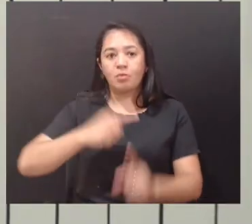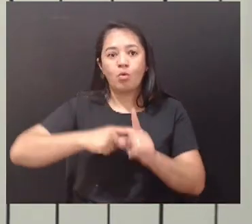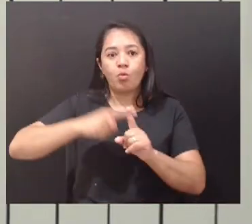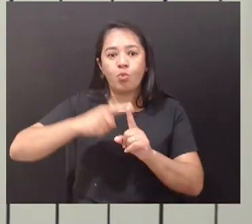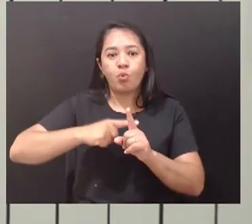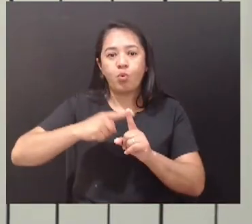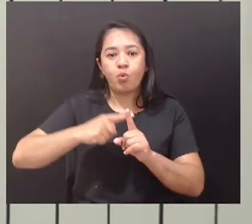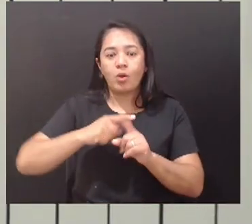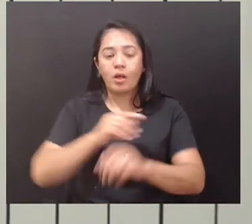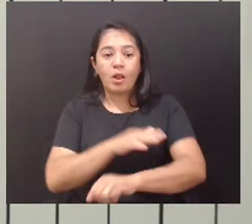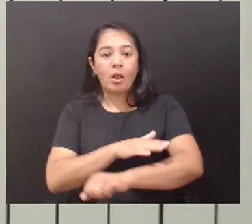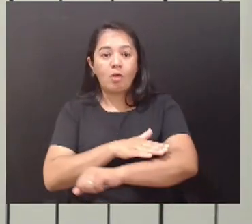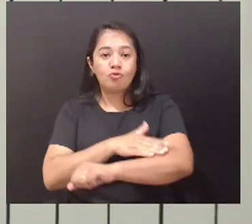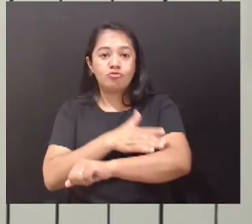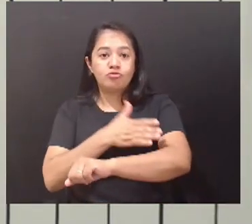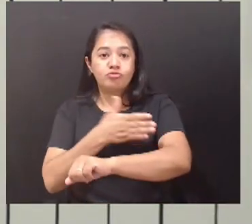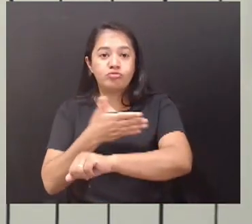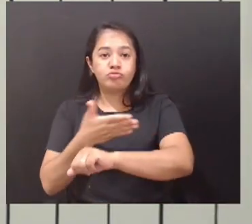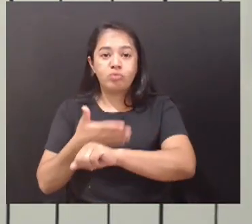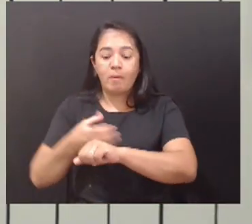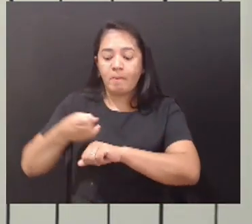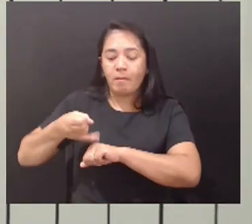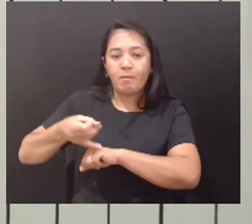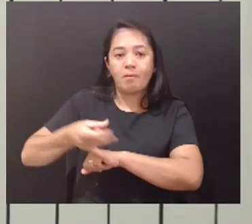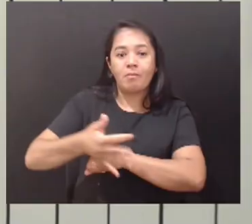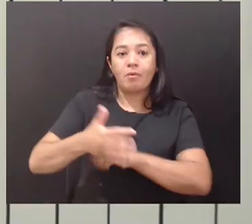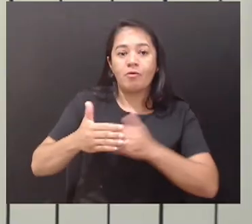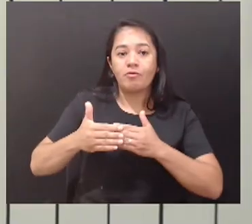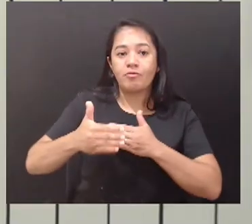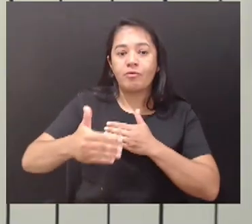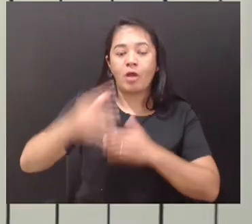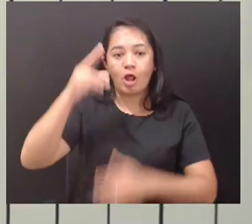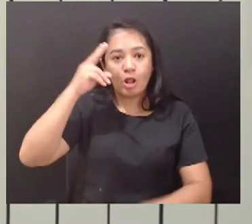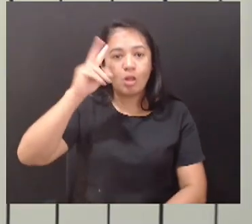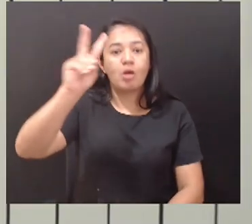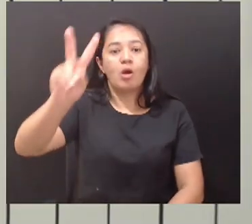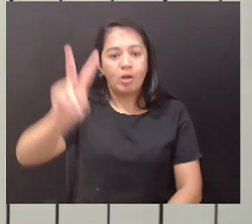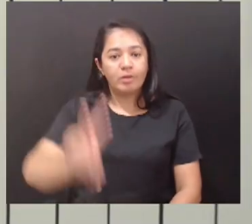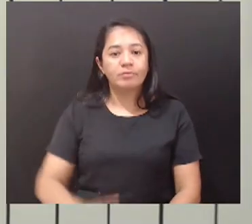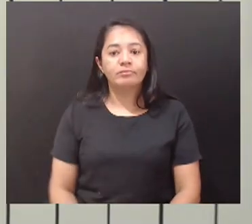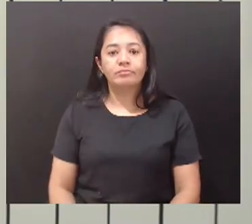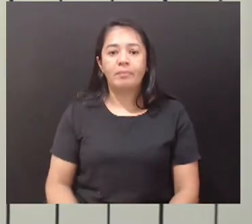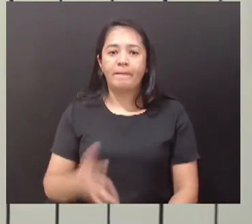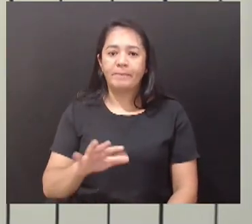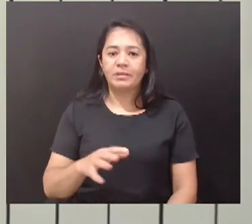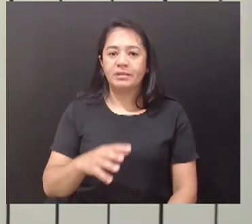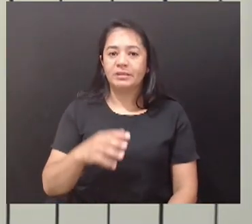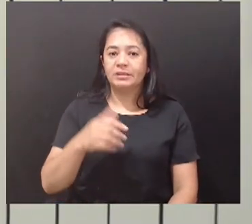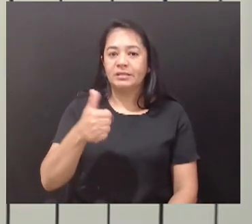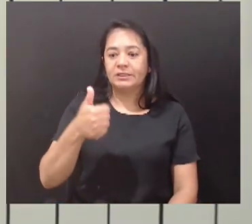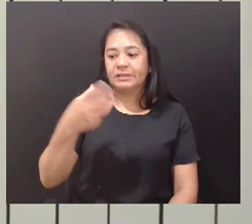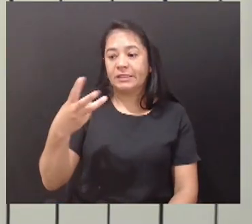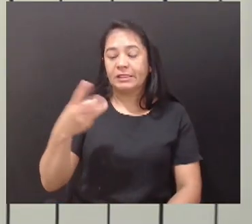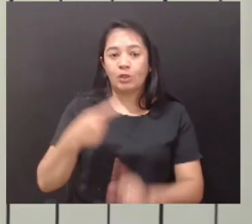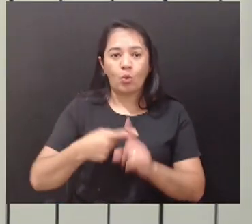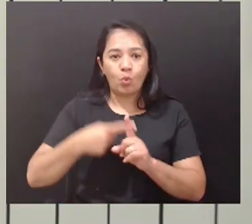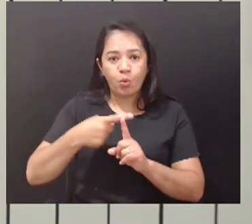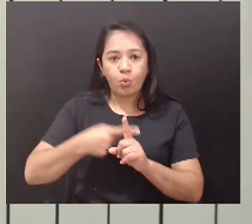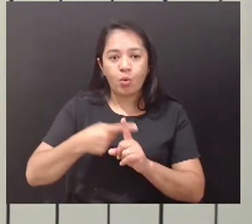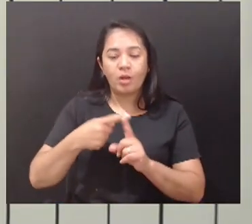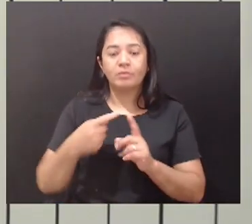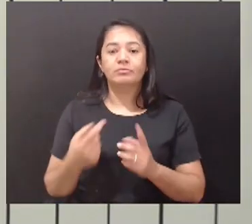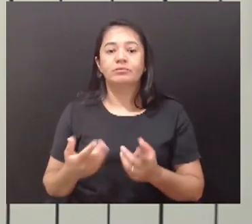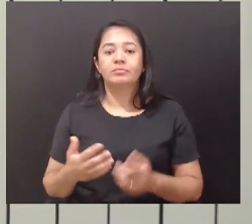durante a madrugada nos próximos 2 dias, que devem ficar em torno de 13 graus. As temperaturas máximas